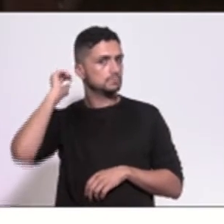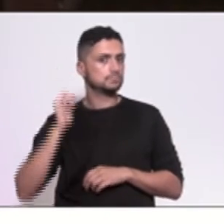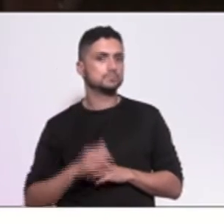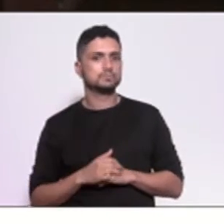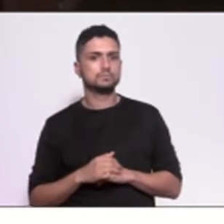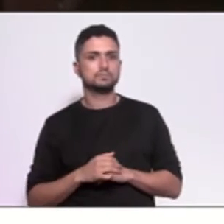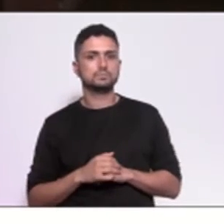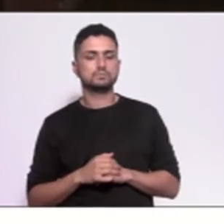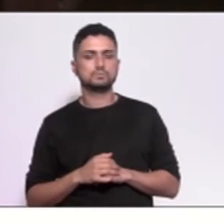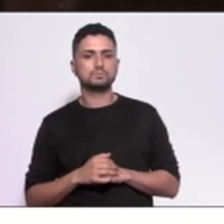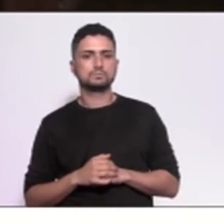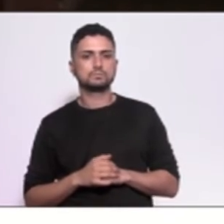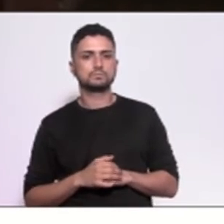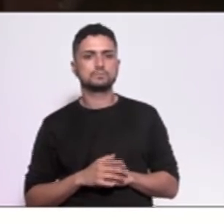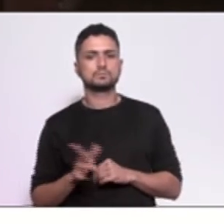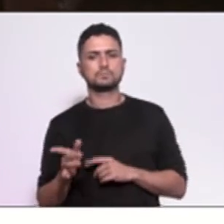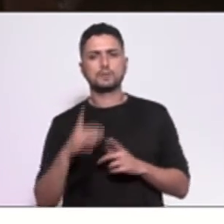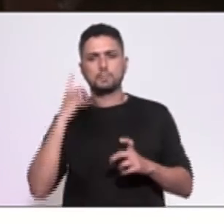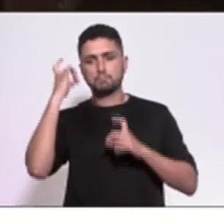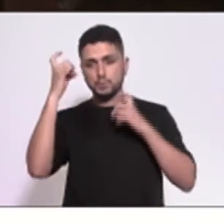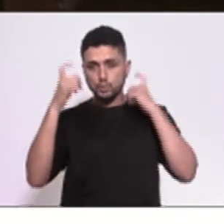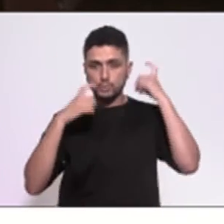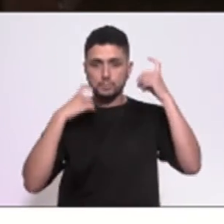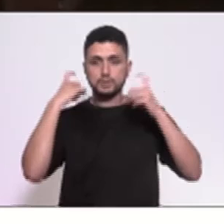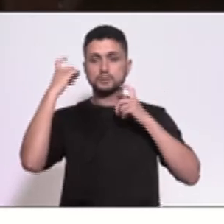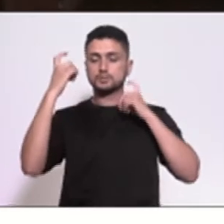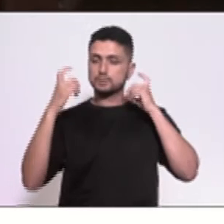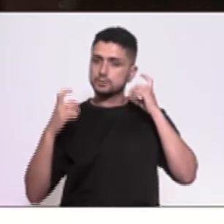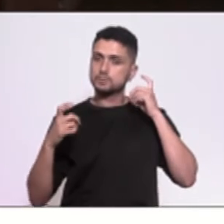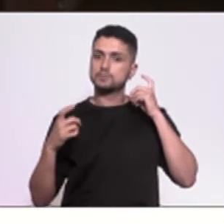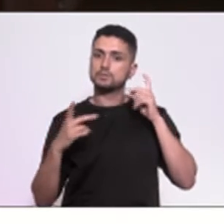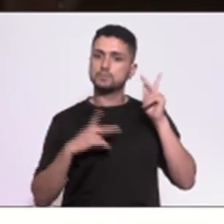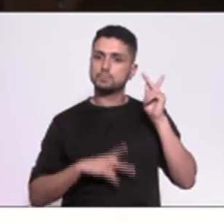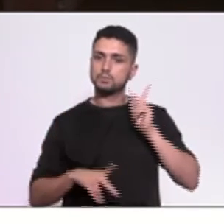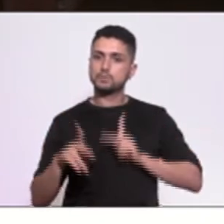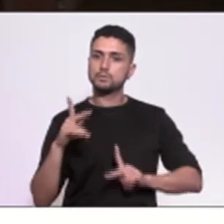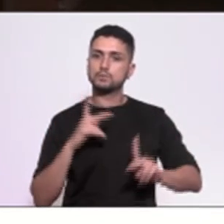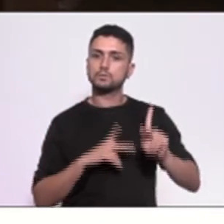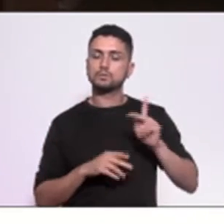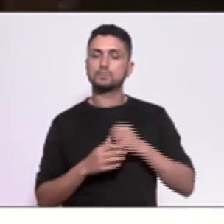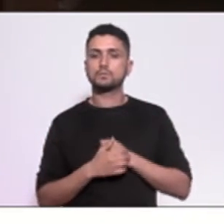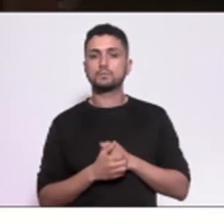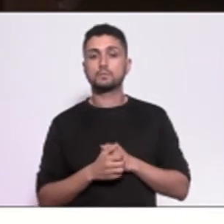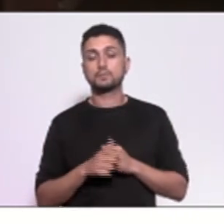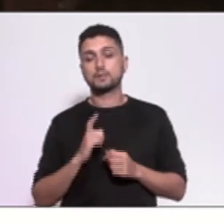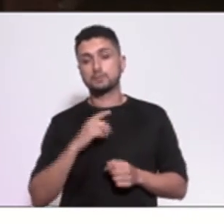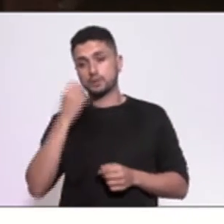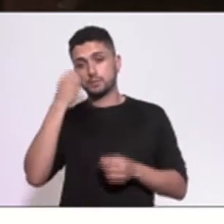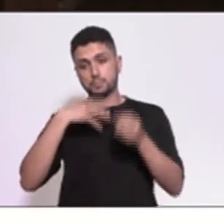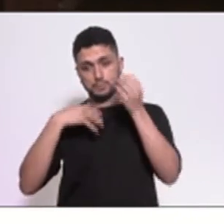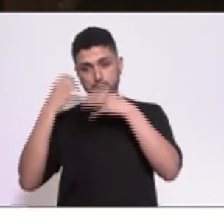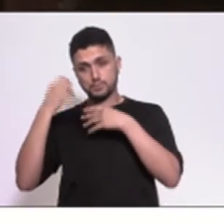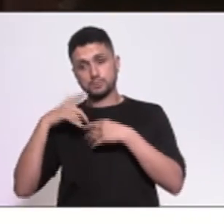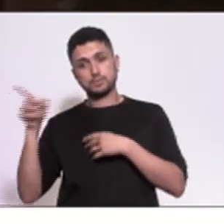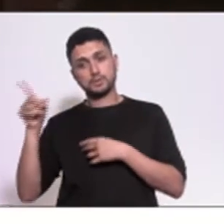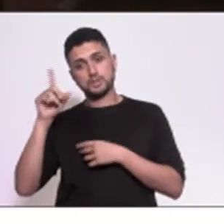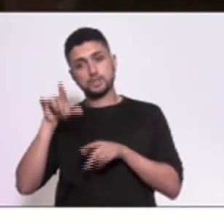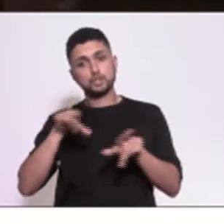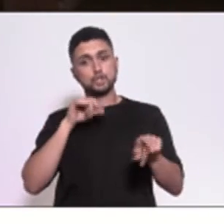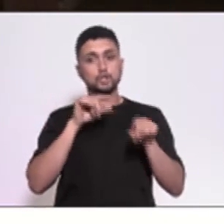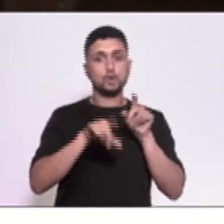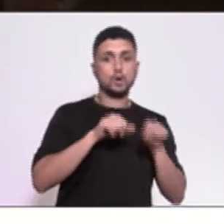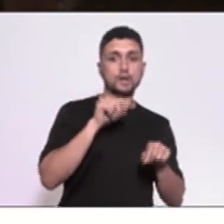Foi objeto de preocupação, certamente, alguns abusos cometidos na definição de quem vai preso ou não vai